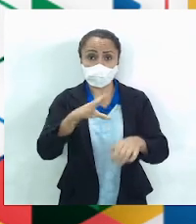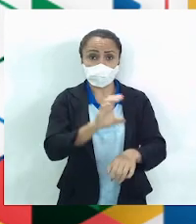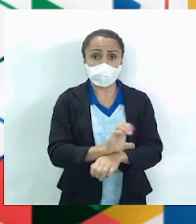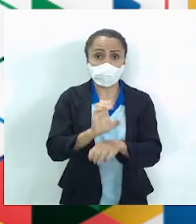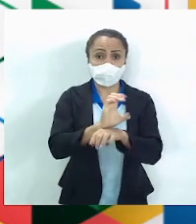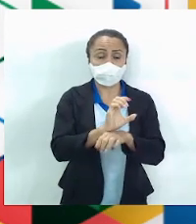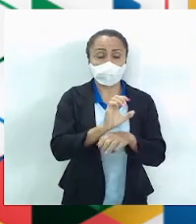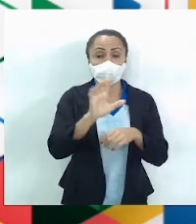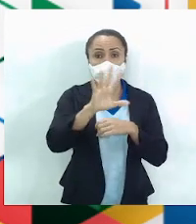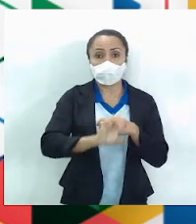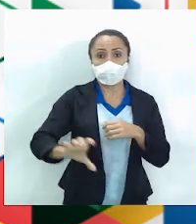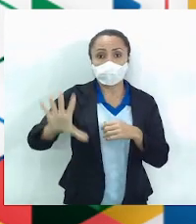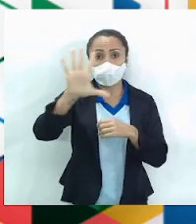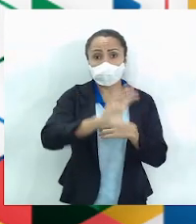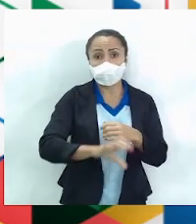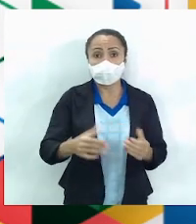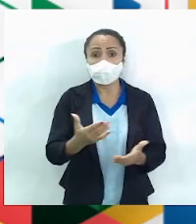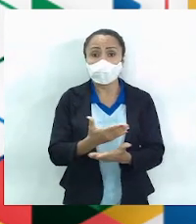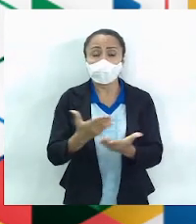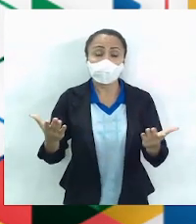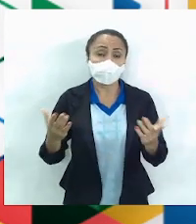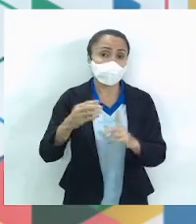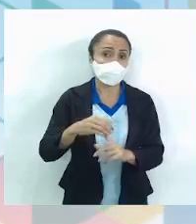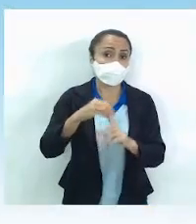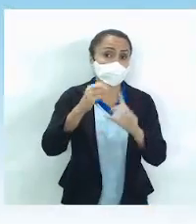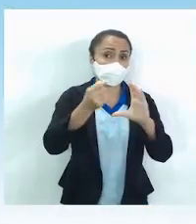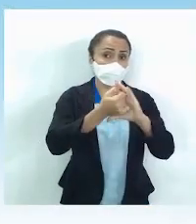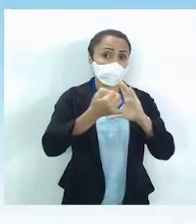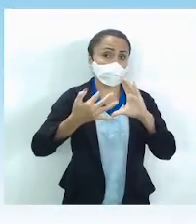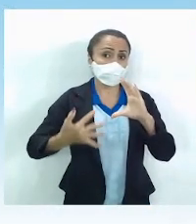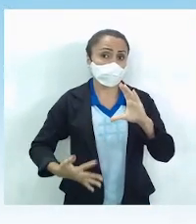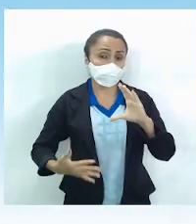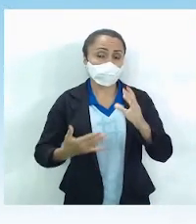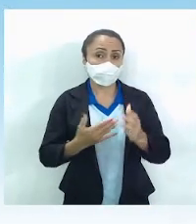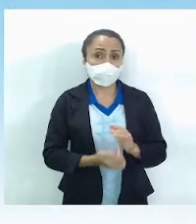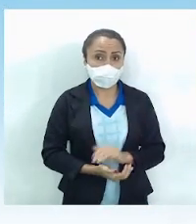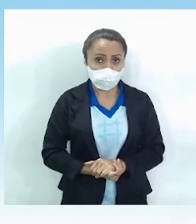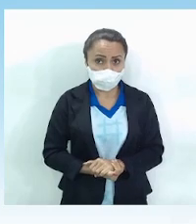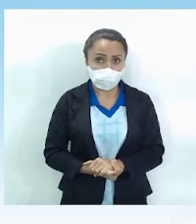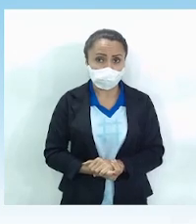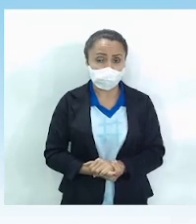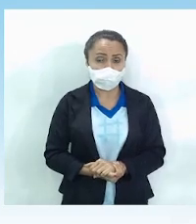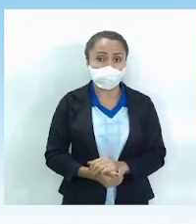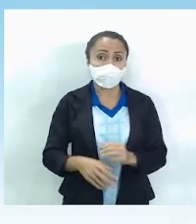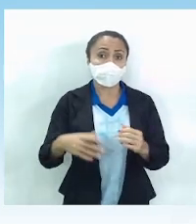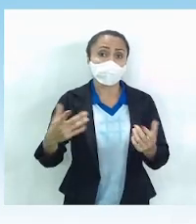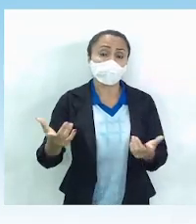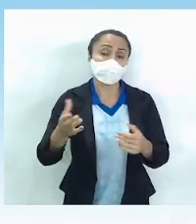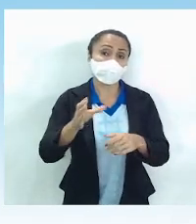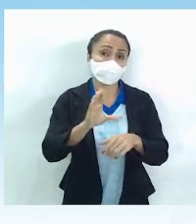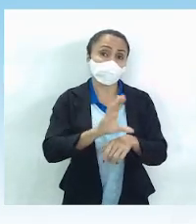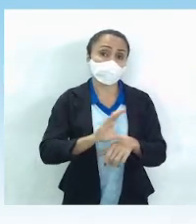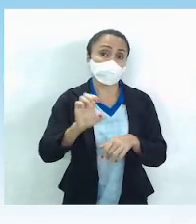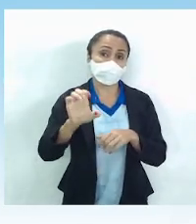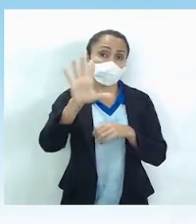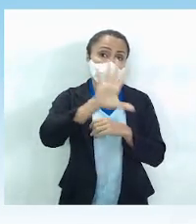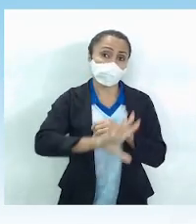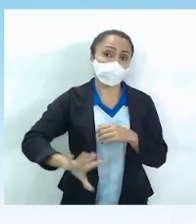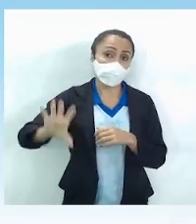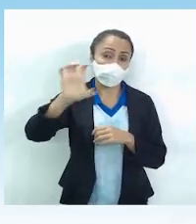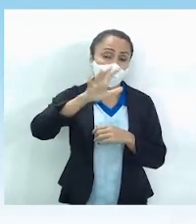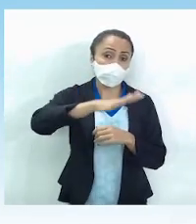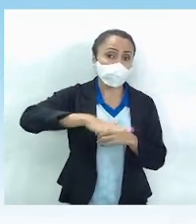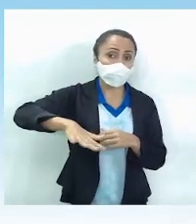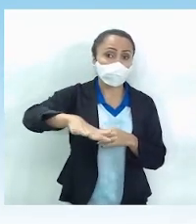europeu. Então, qual é aí a principal característica do continente europeu